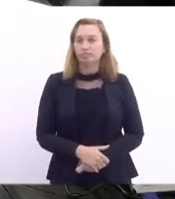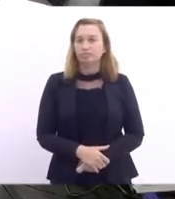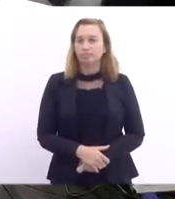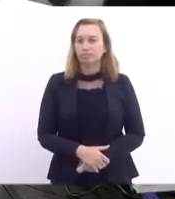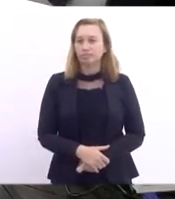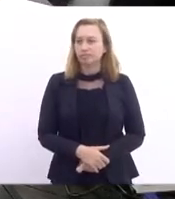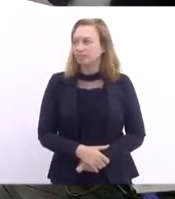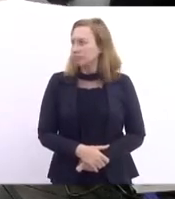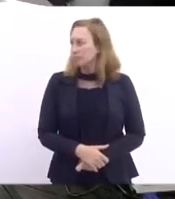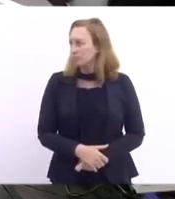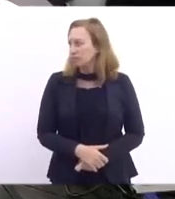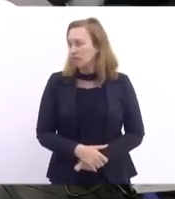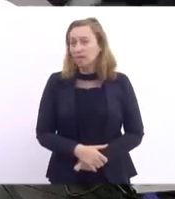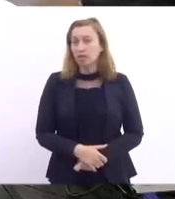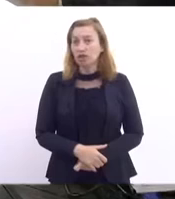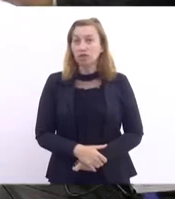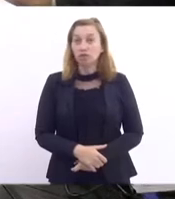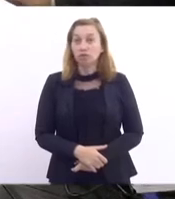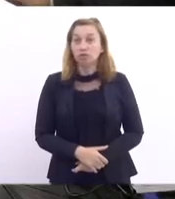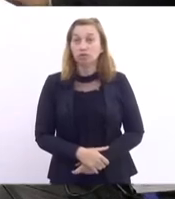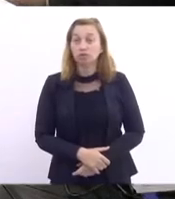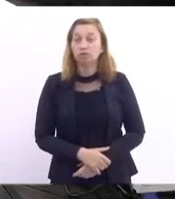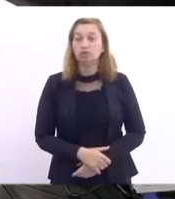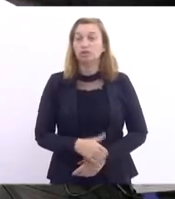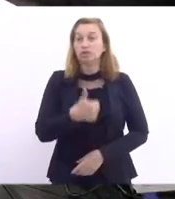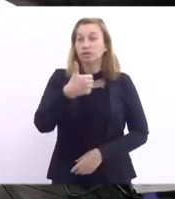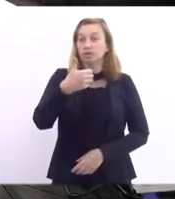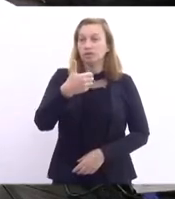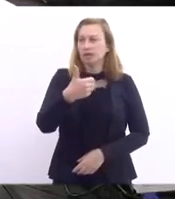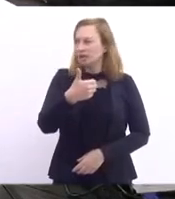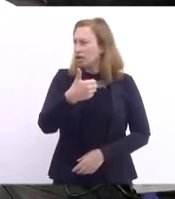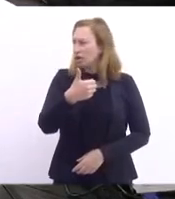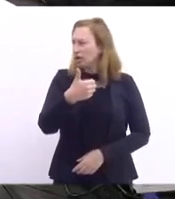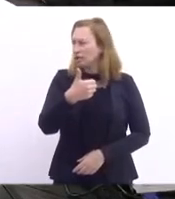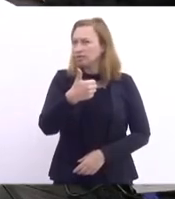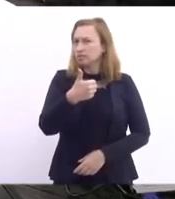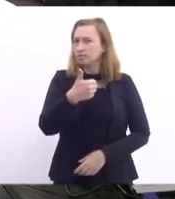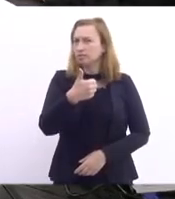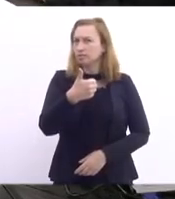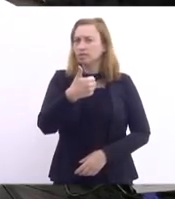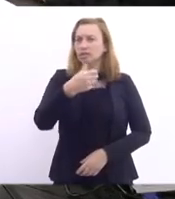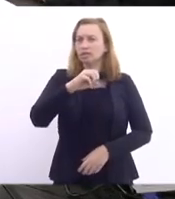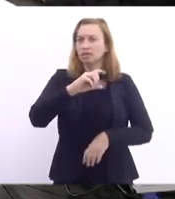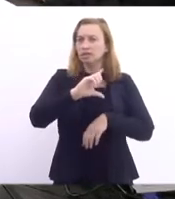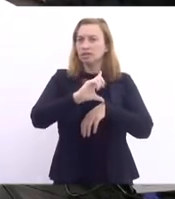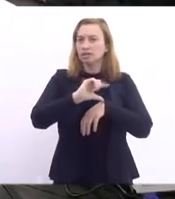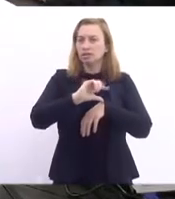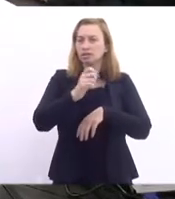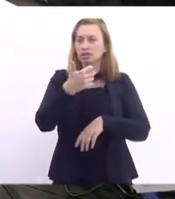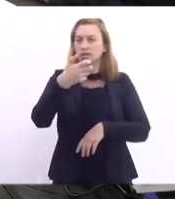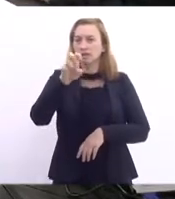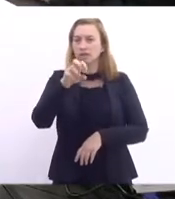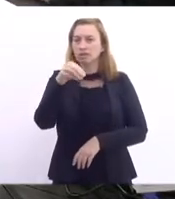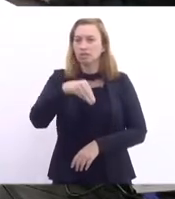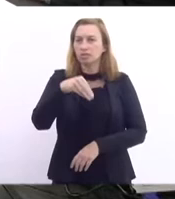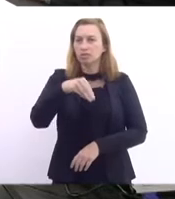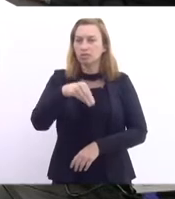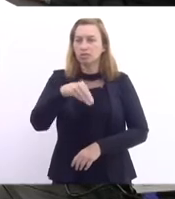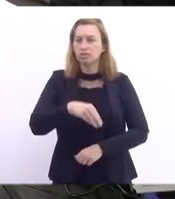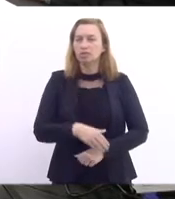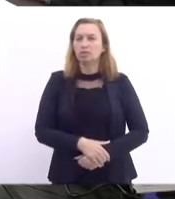e as 10 horas a 15 minutos mapa